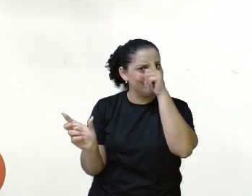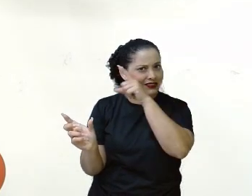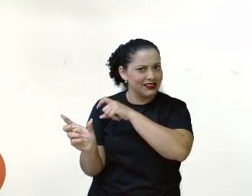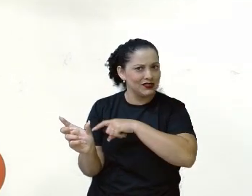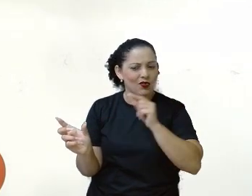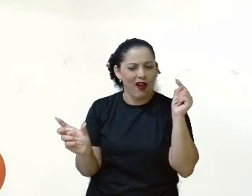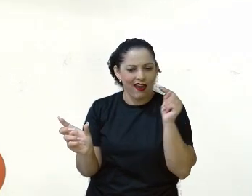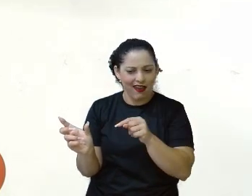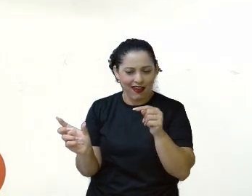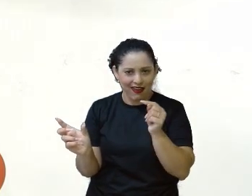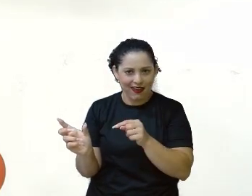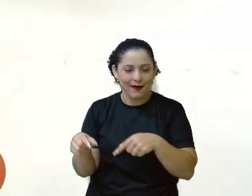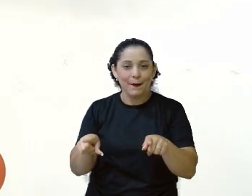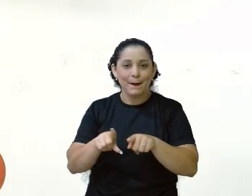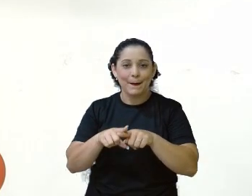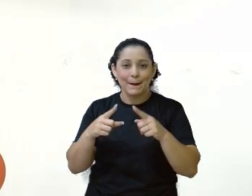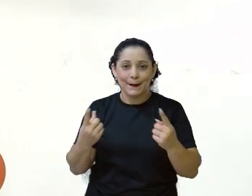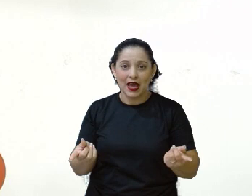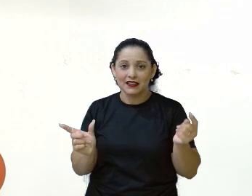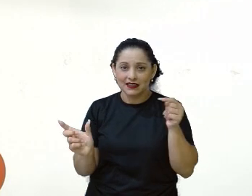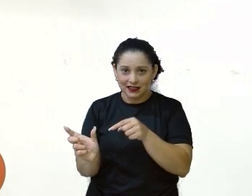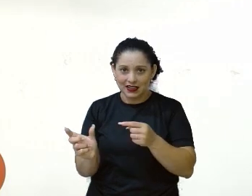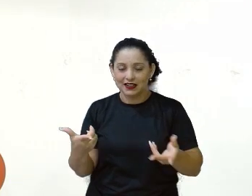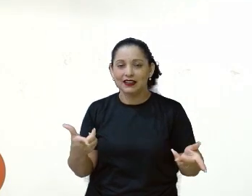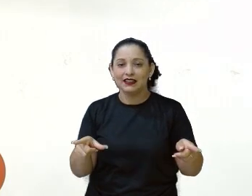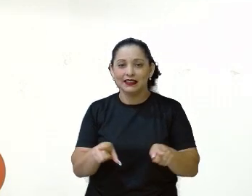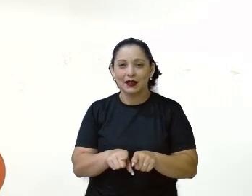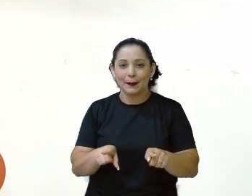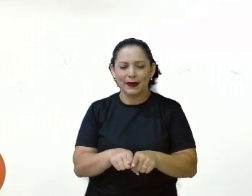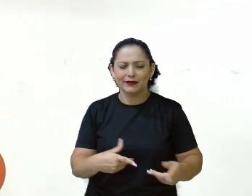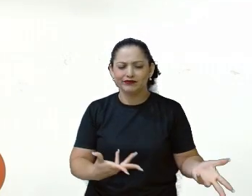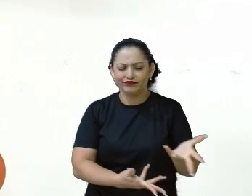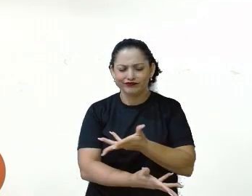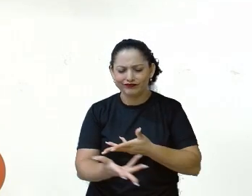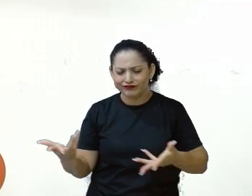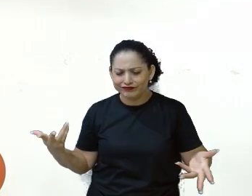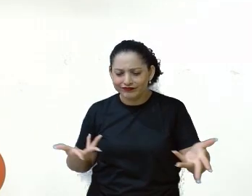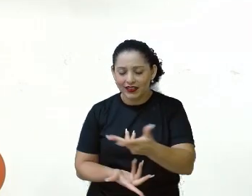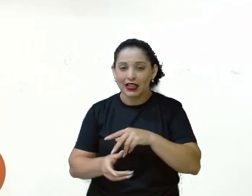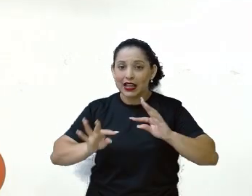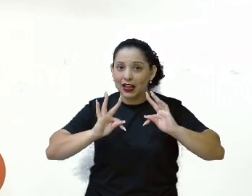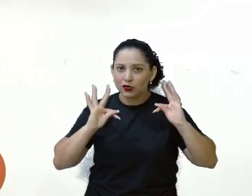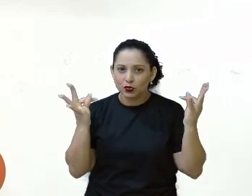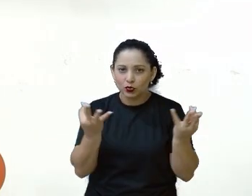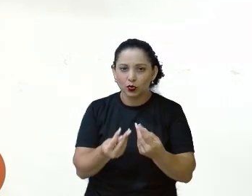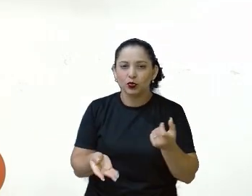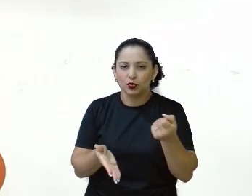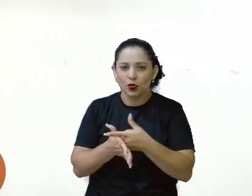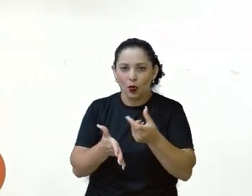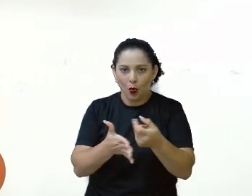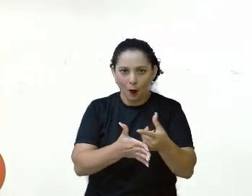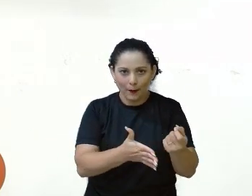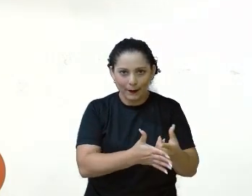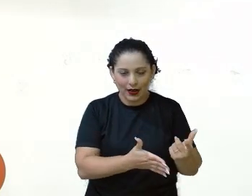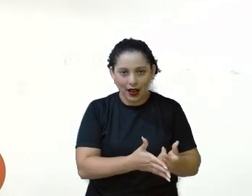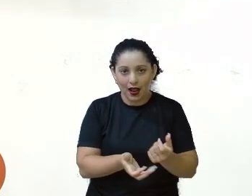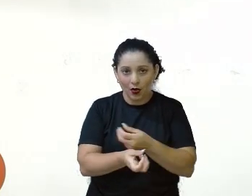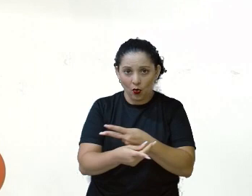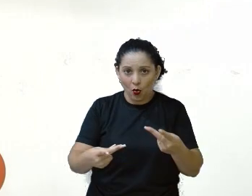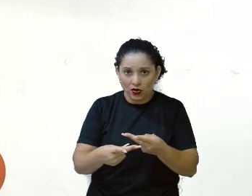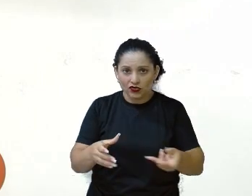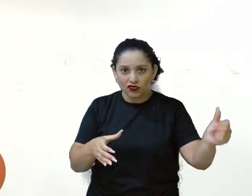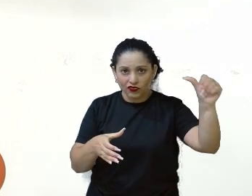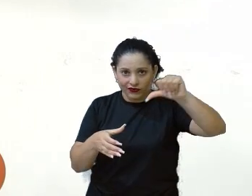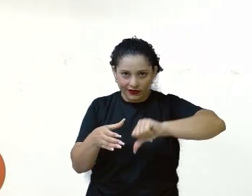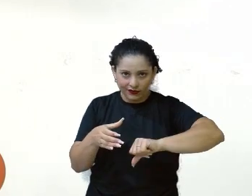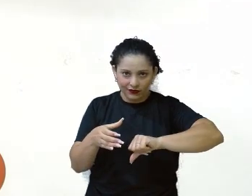nome difícil, mas está presente em quase tudo que você consome. Estou falando de coisas líquidas, né? Estou